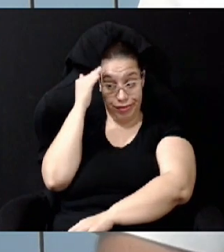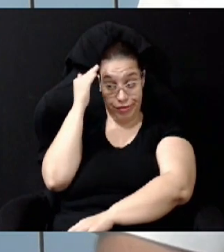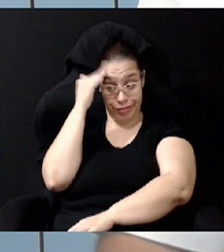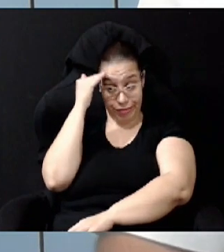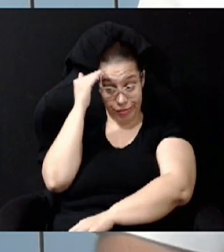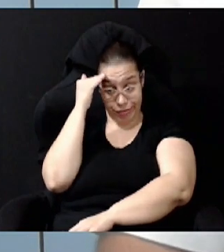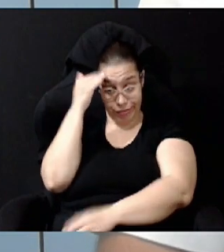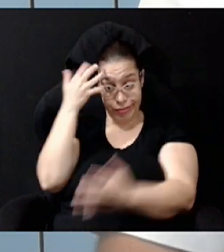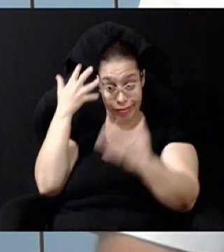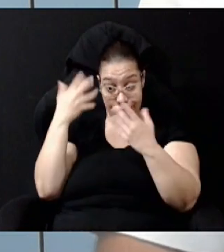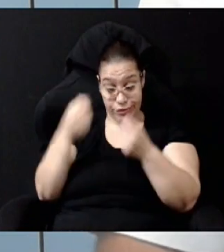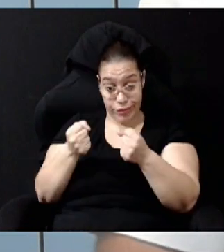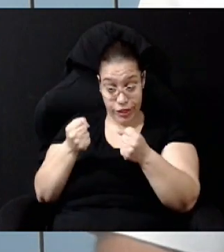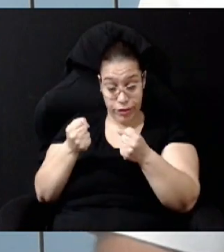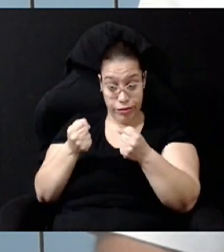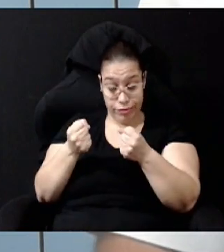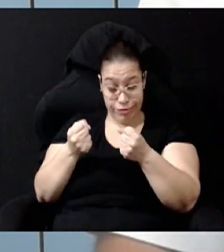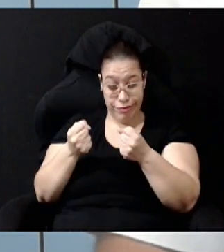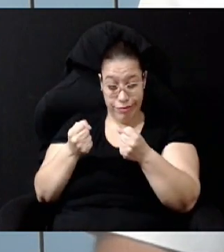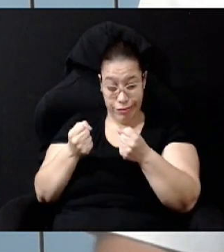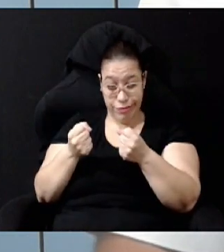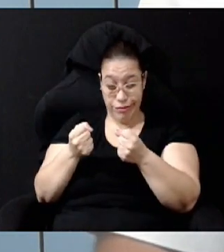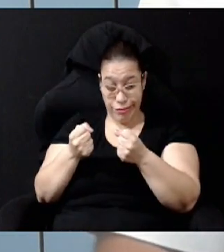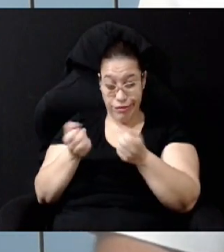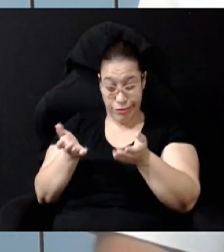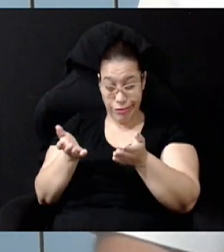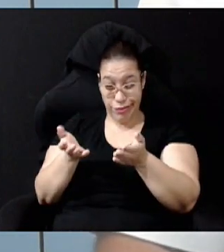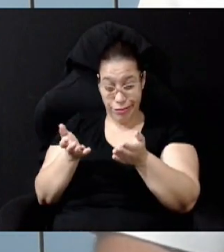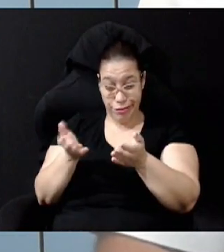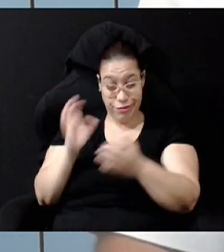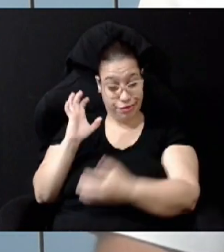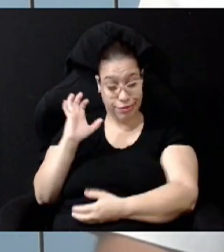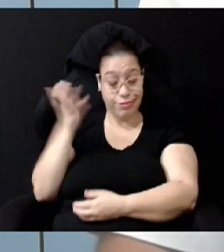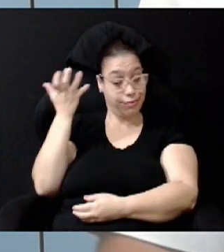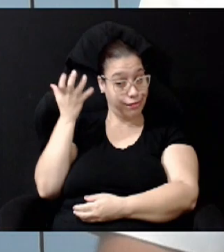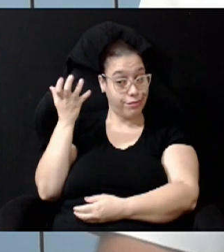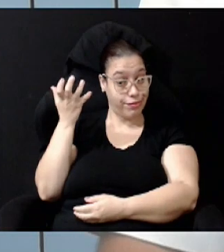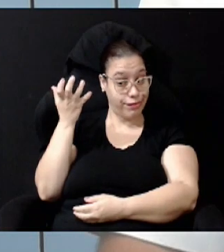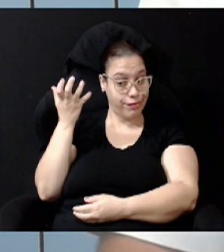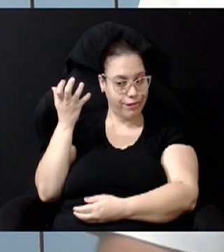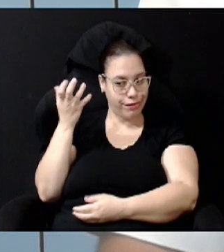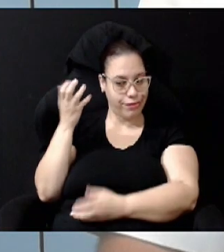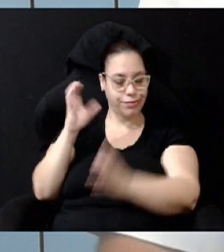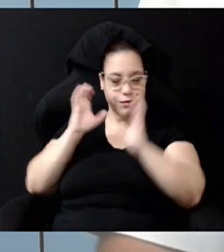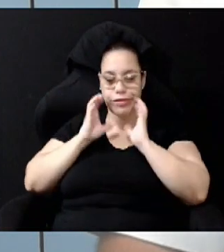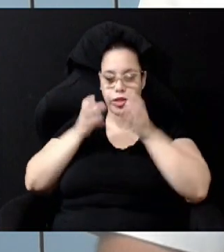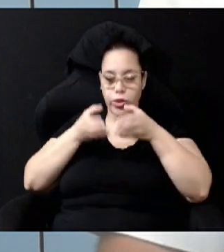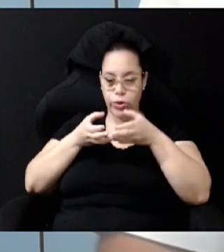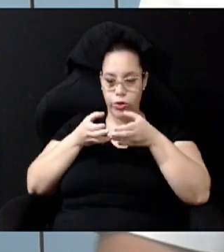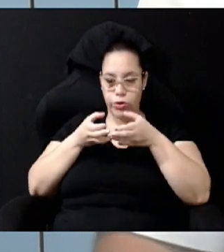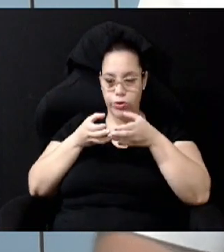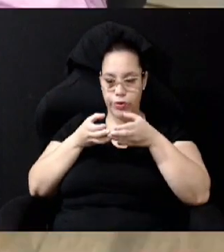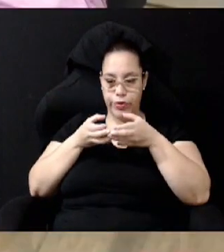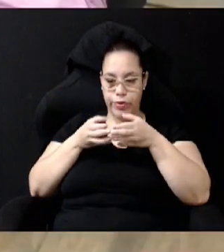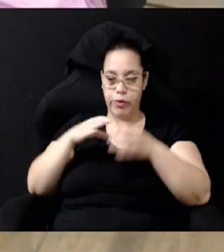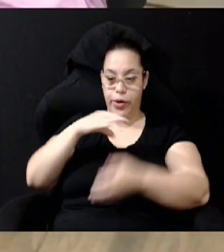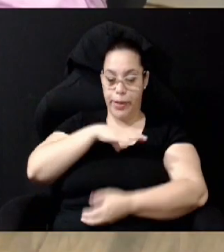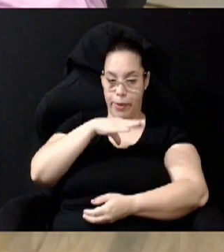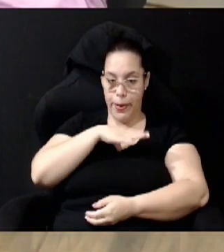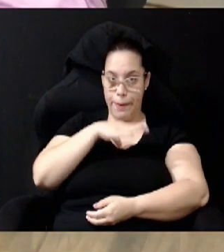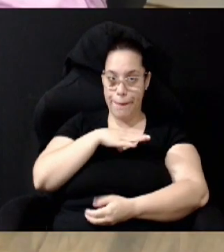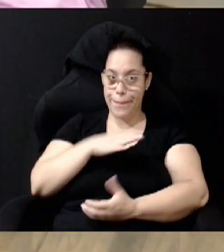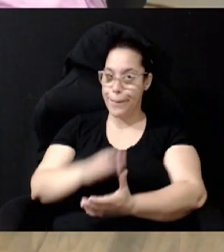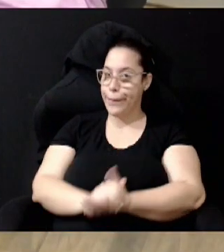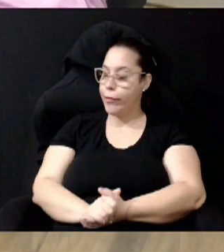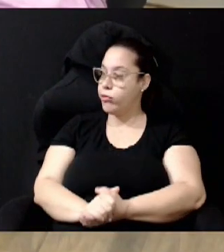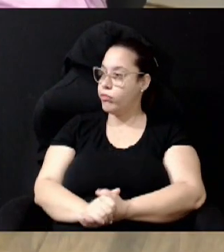ou empurrada, né, a realizar essa conferência municipal. Isso é